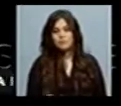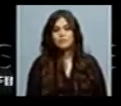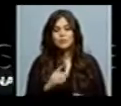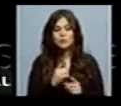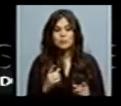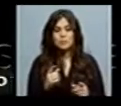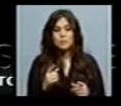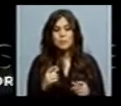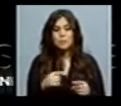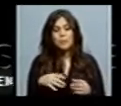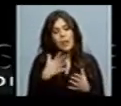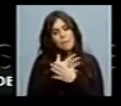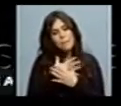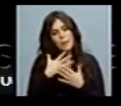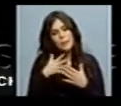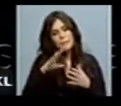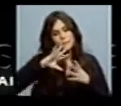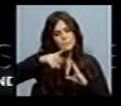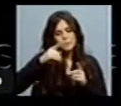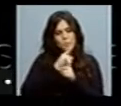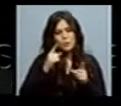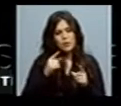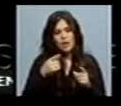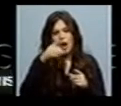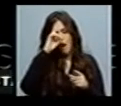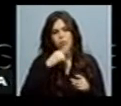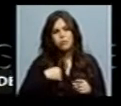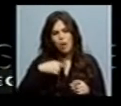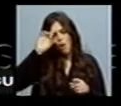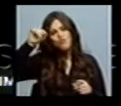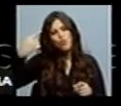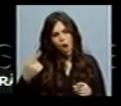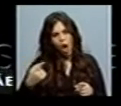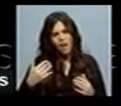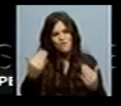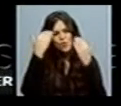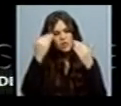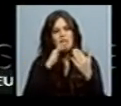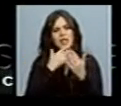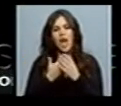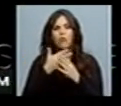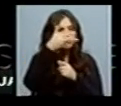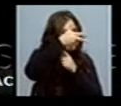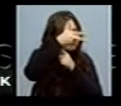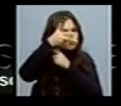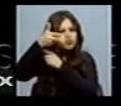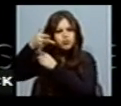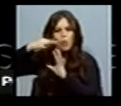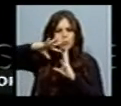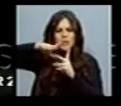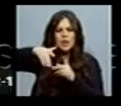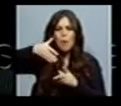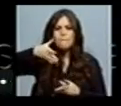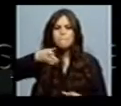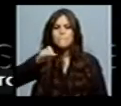nós pensávamos. E porquê? Porque nós já sabíamos, também graças aos dados da New Horizons, quando sobrevoou Plutão, que a